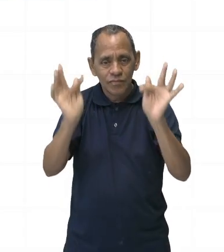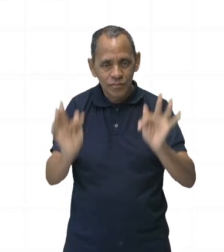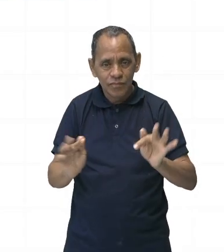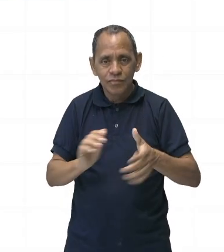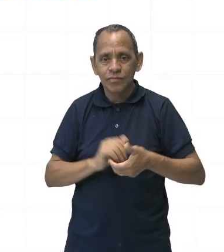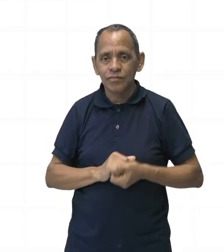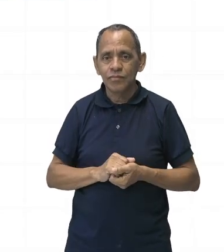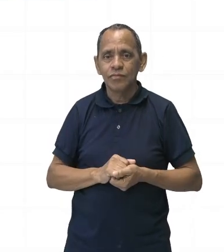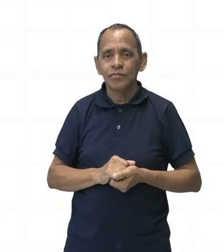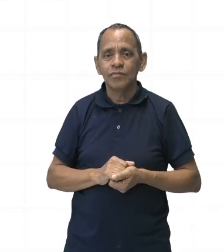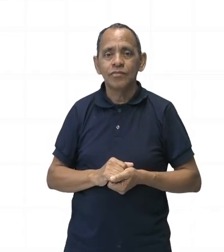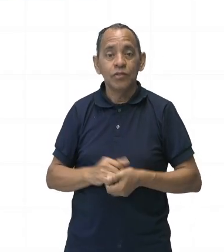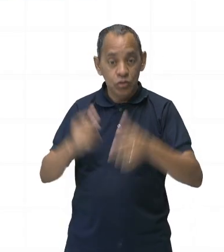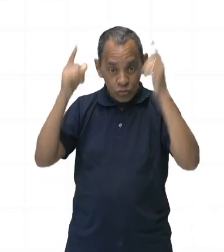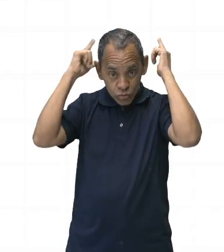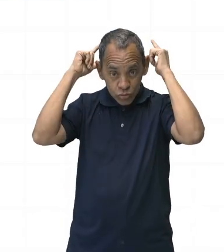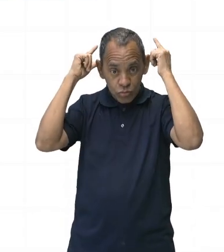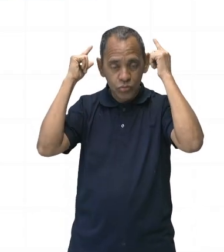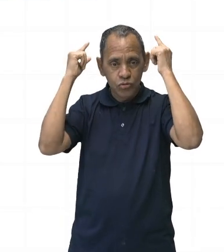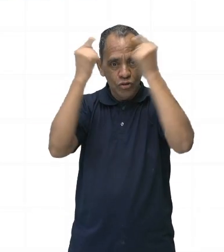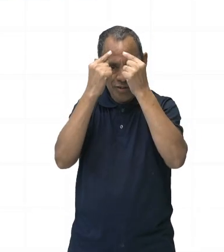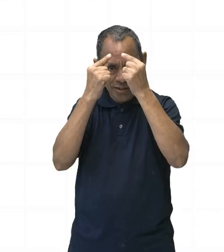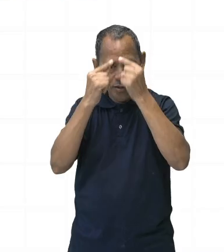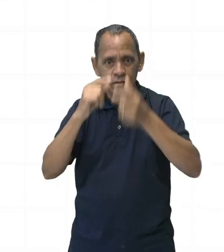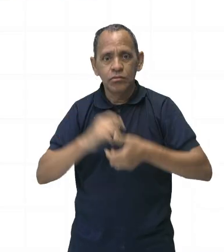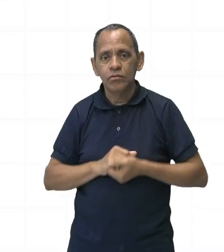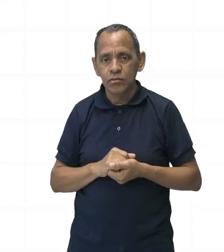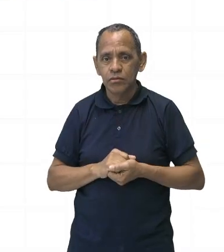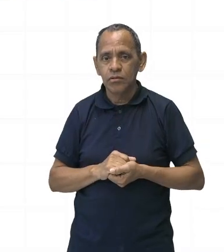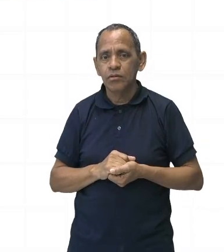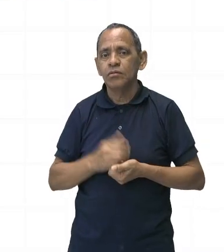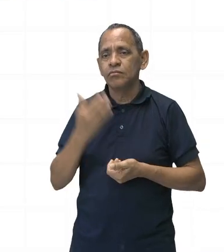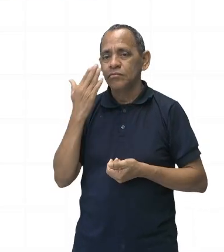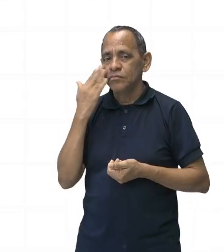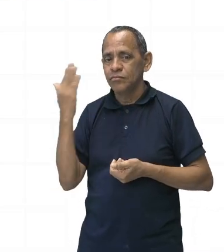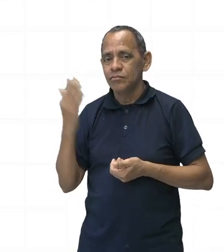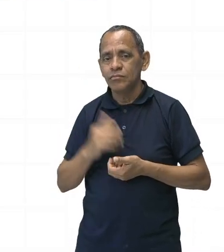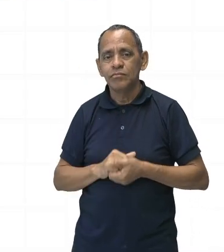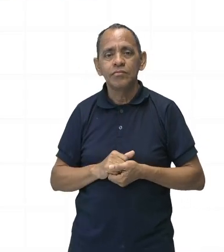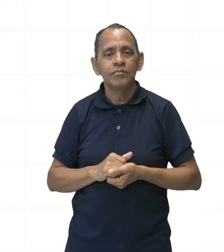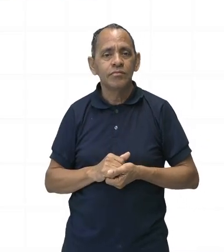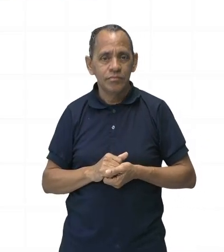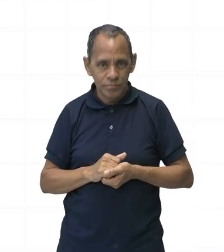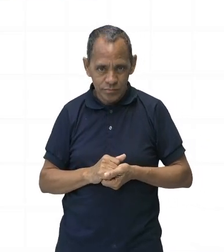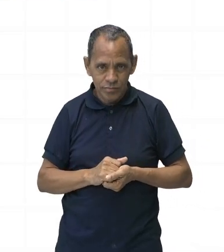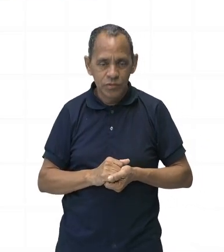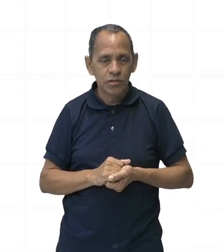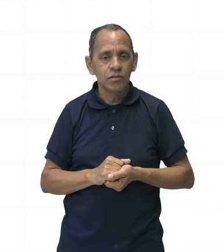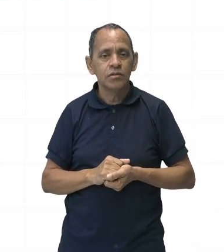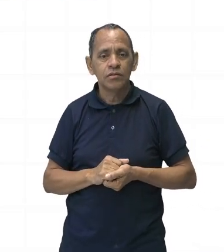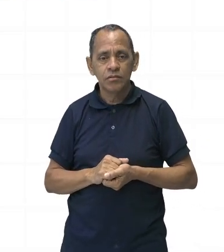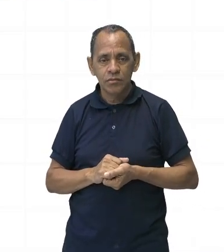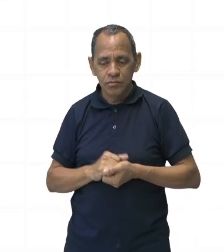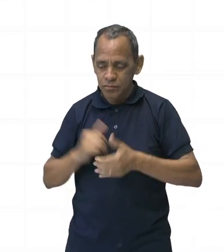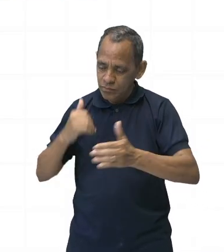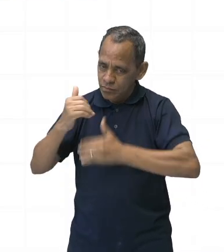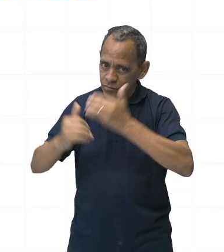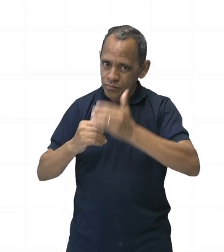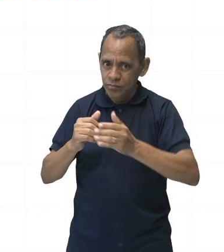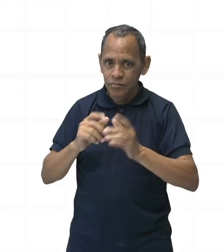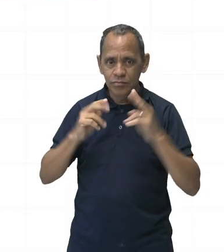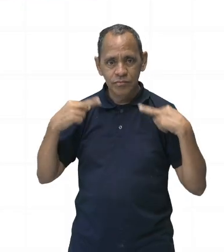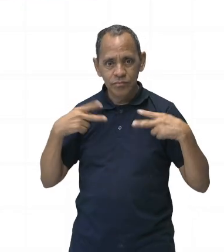felicidade. Lá no grego, a eudaimonia, que é o florescimento humano. Então, todos